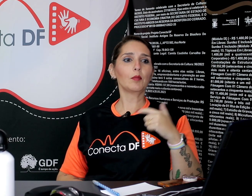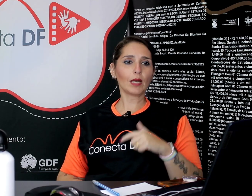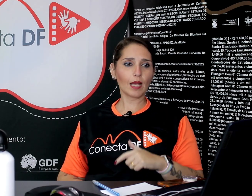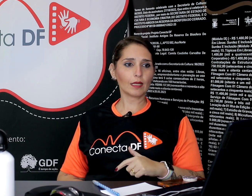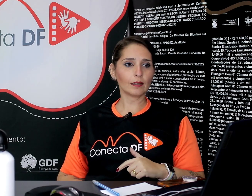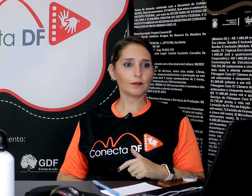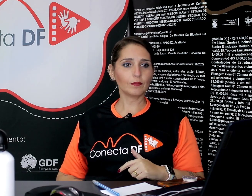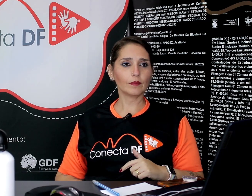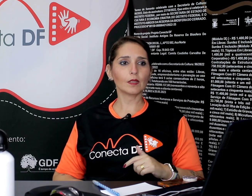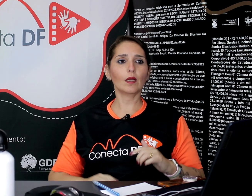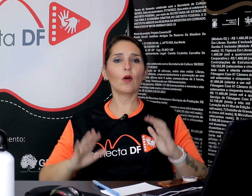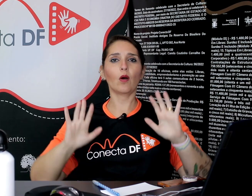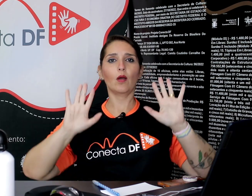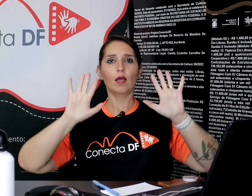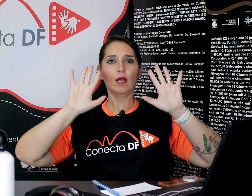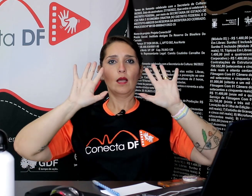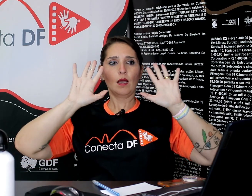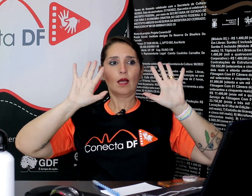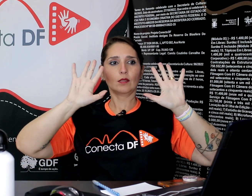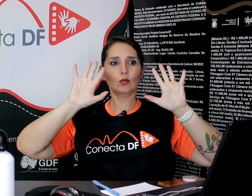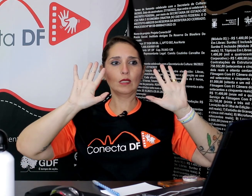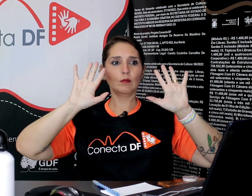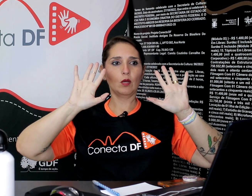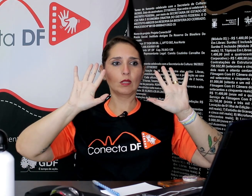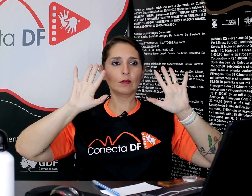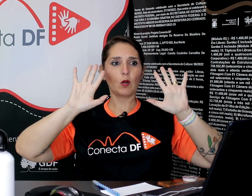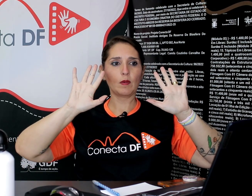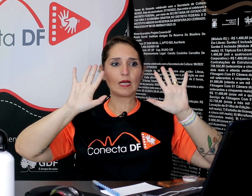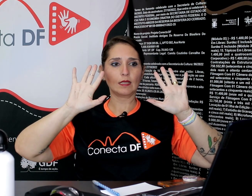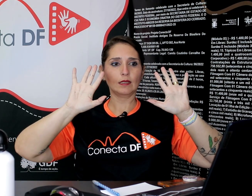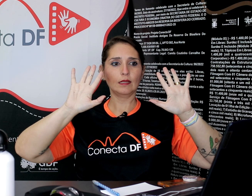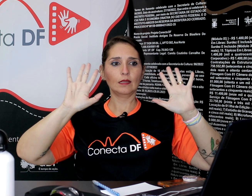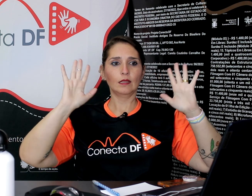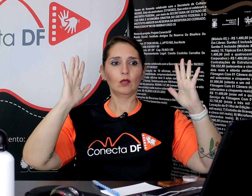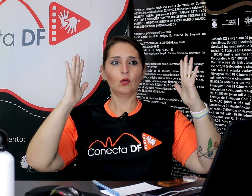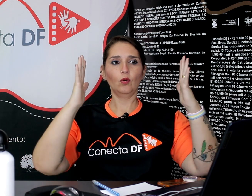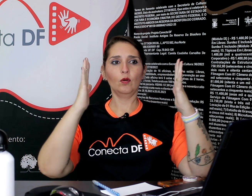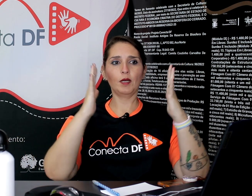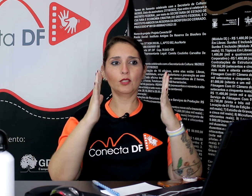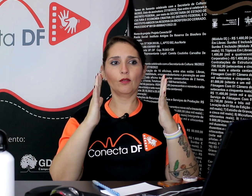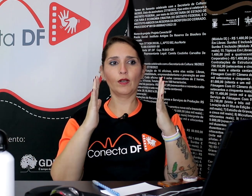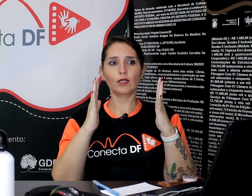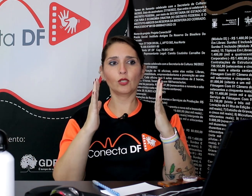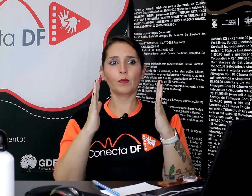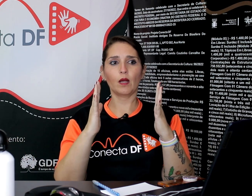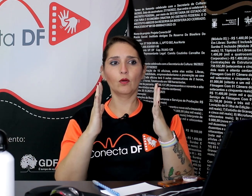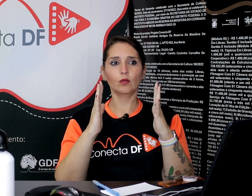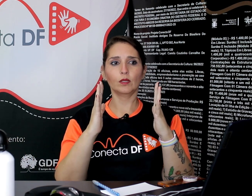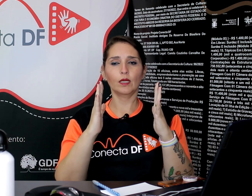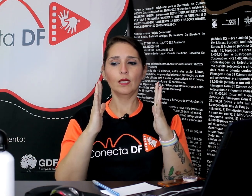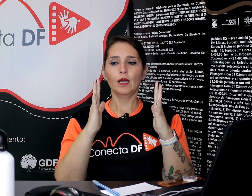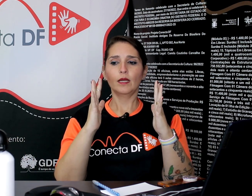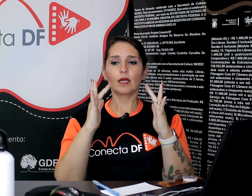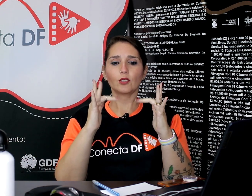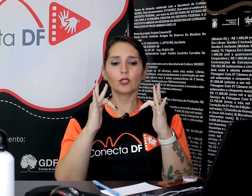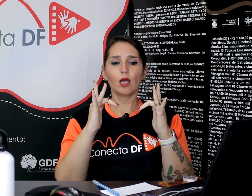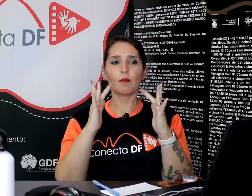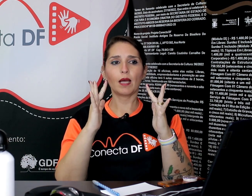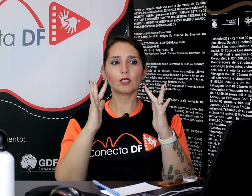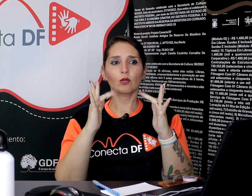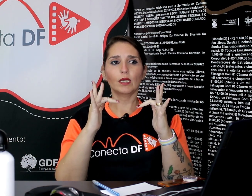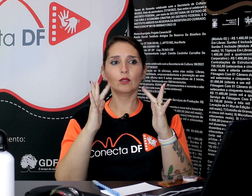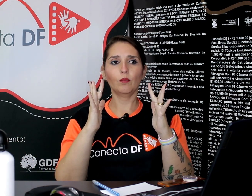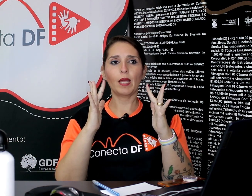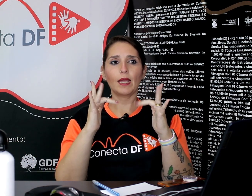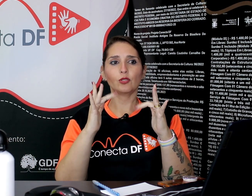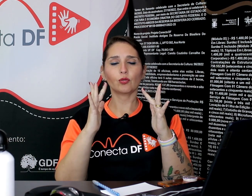uma namorada. Então, ó, as 2 mãos espalmadas, uma de frente para a outra, e a gente